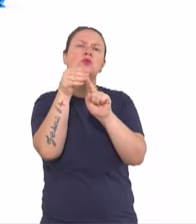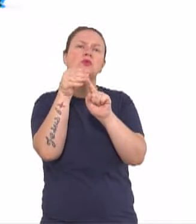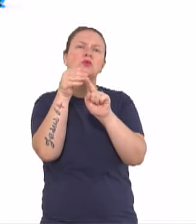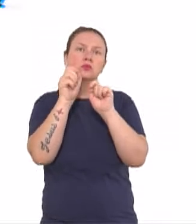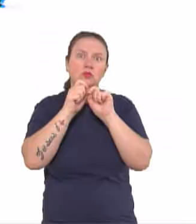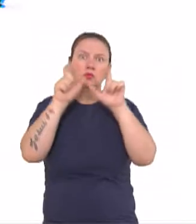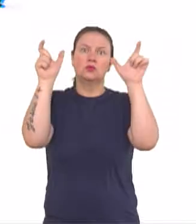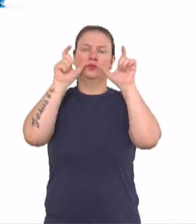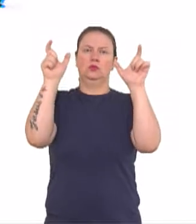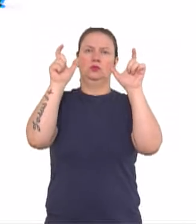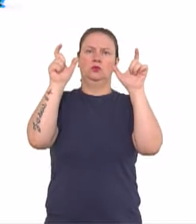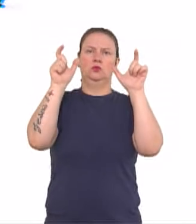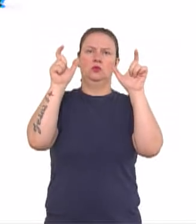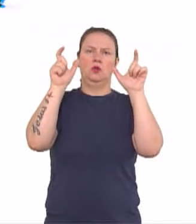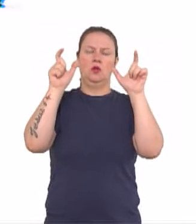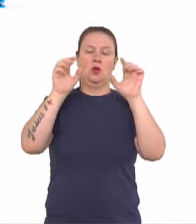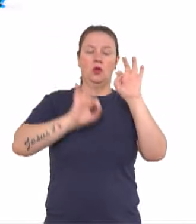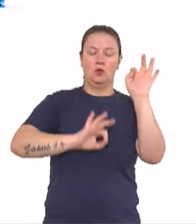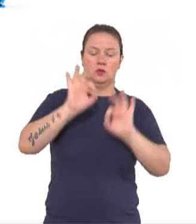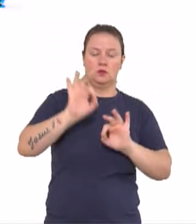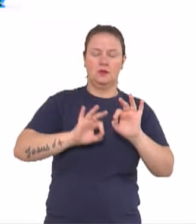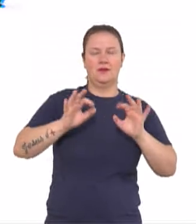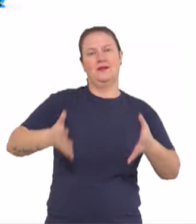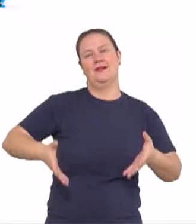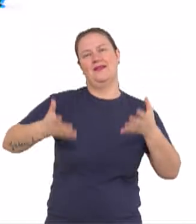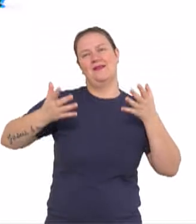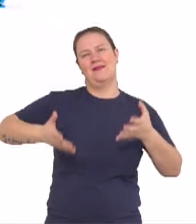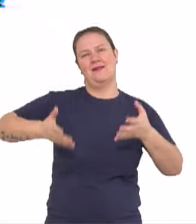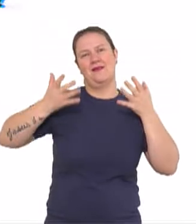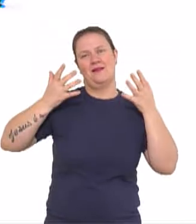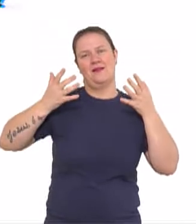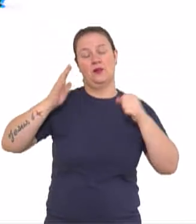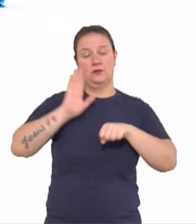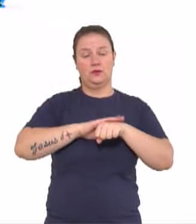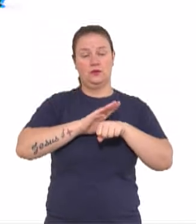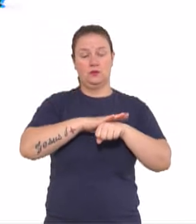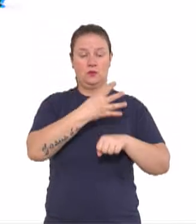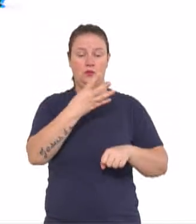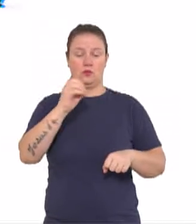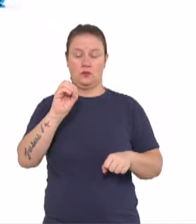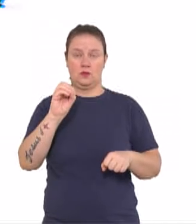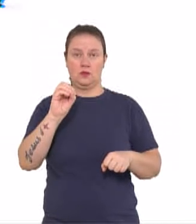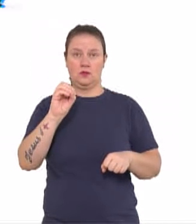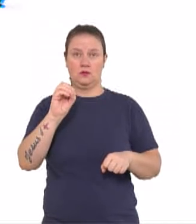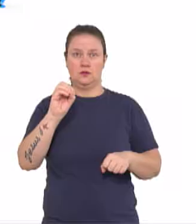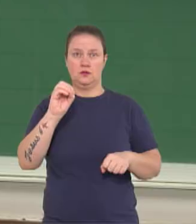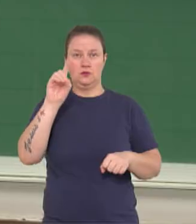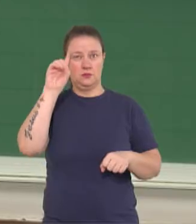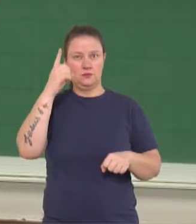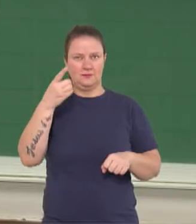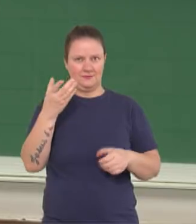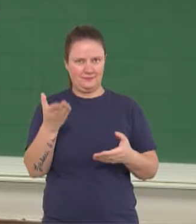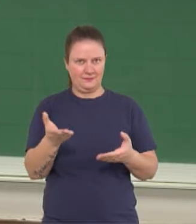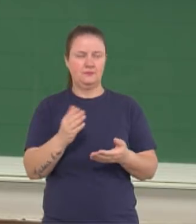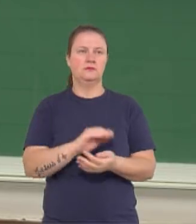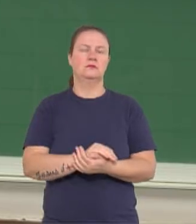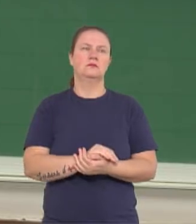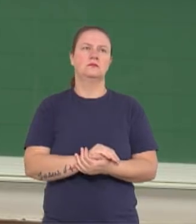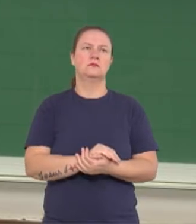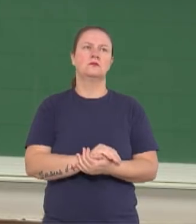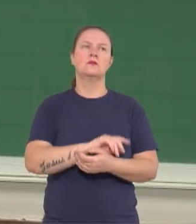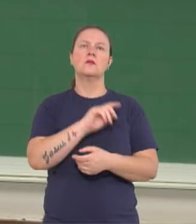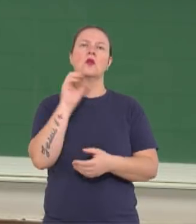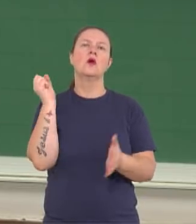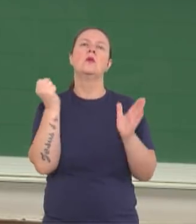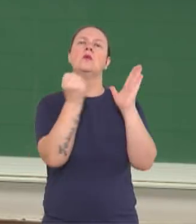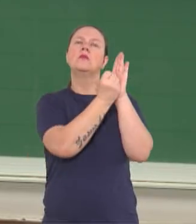Os planos de flexibilização da quarentena. Observem que aqui nessa frase, ela iniciou com abre aspas, que é a marca do discurso